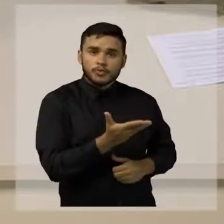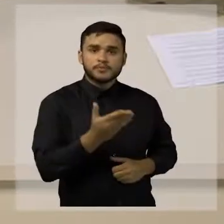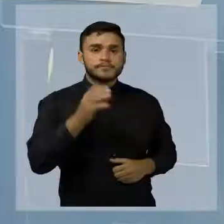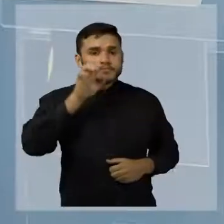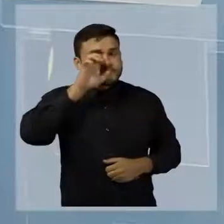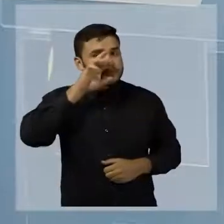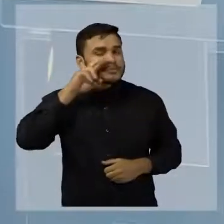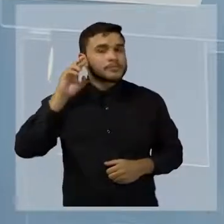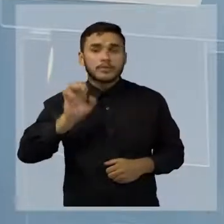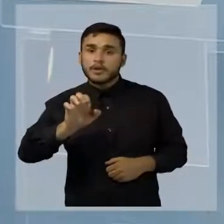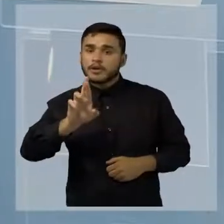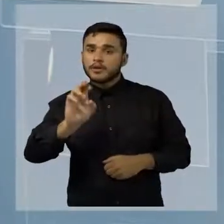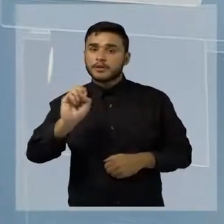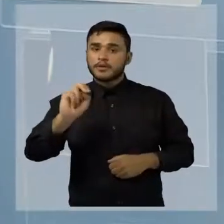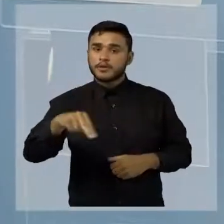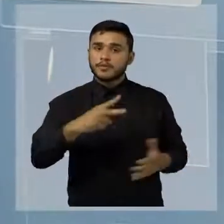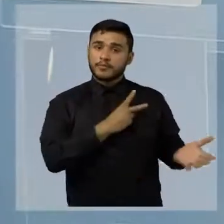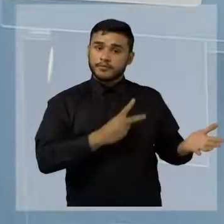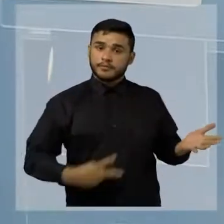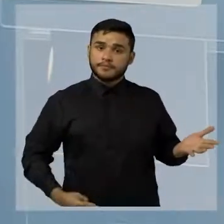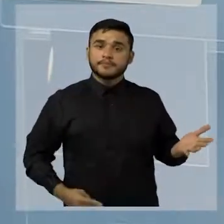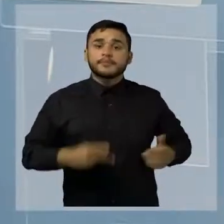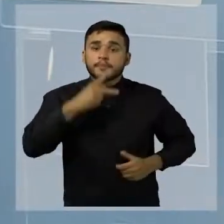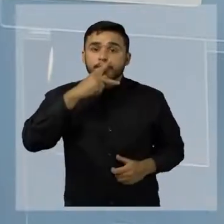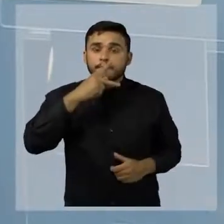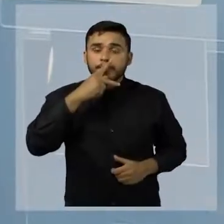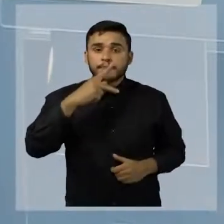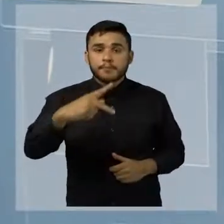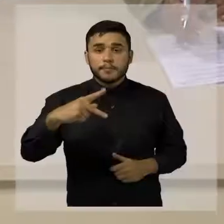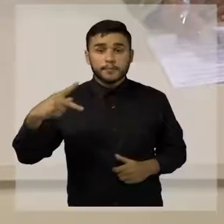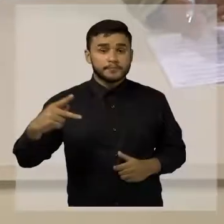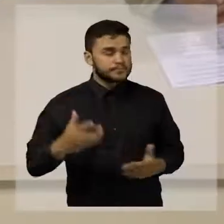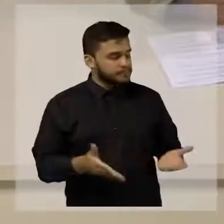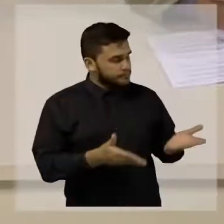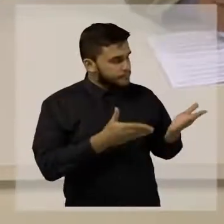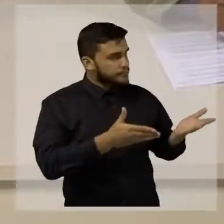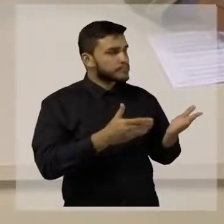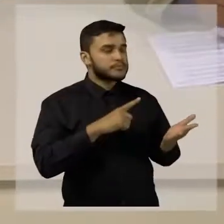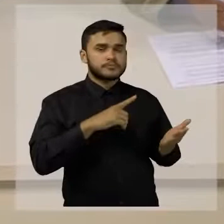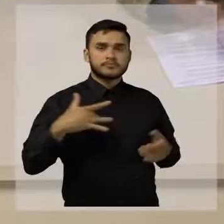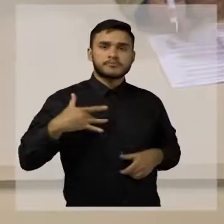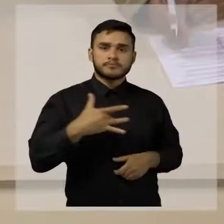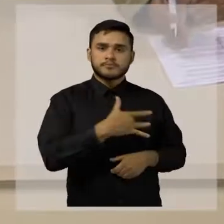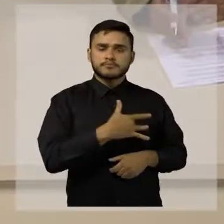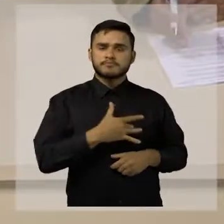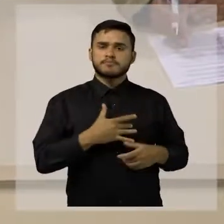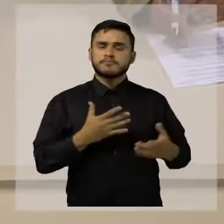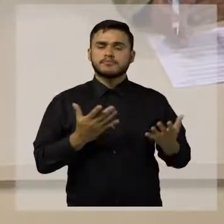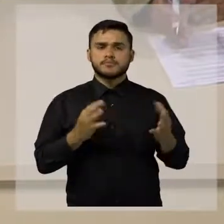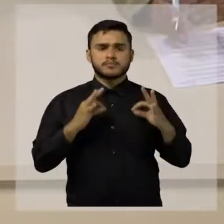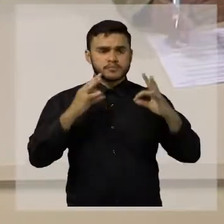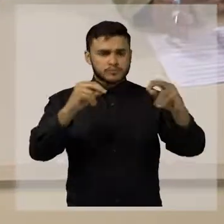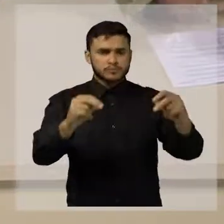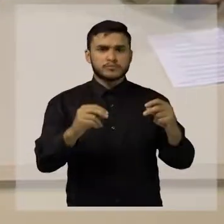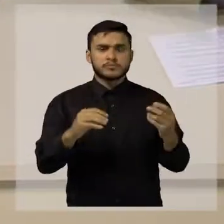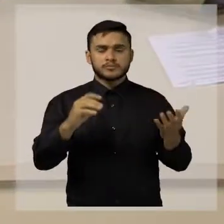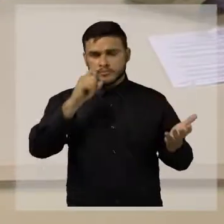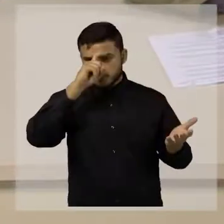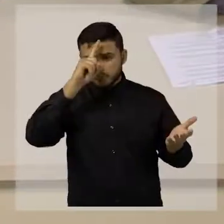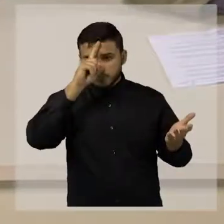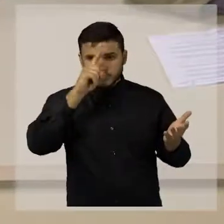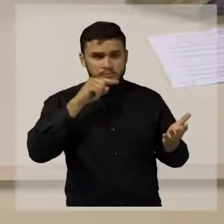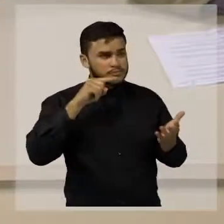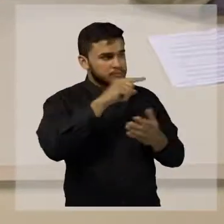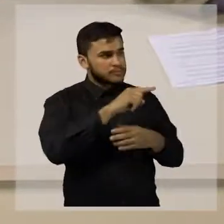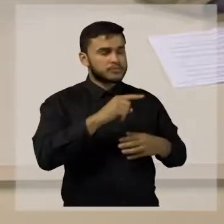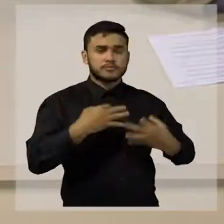com experiência na gestão pública no município de Fortaleza, no segmento da saúde, né, no segmento de hospitais, parlamentar